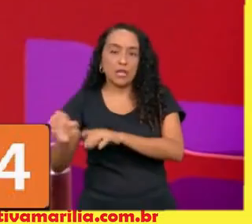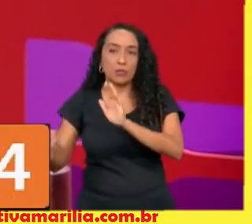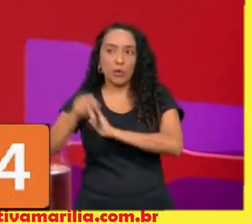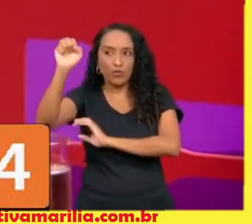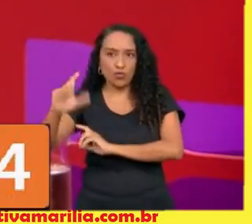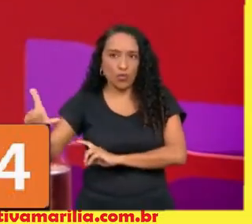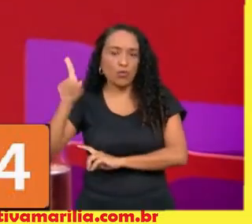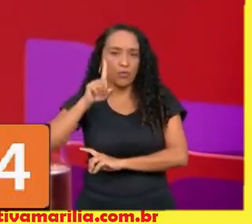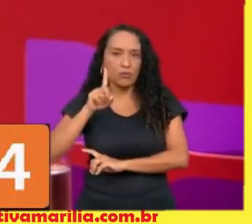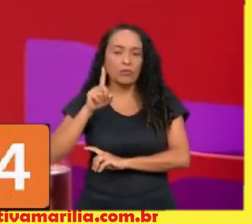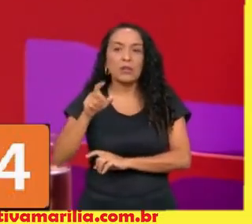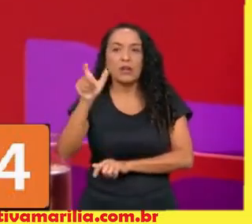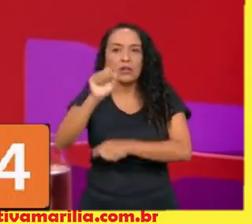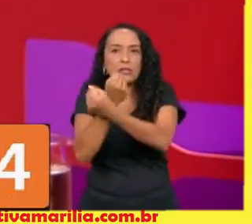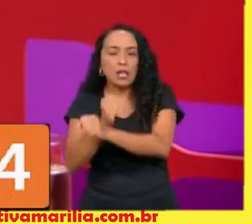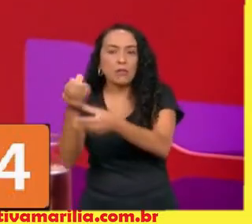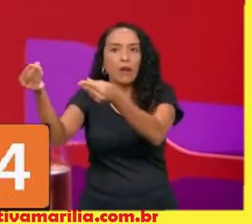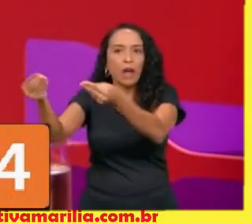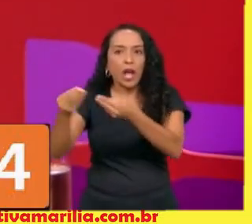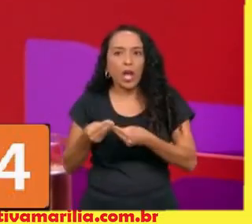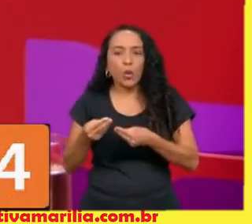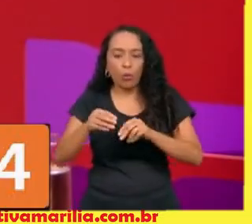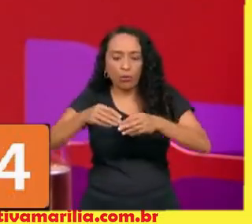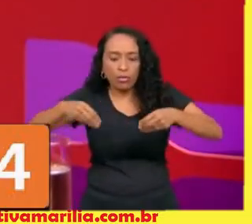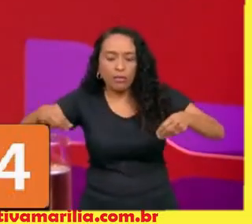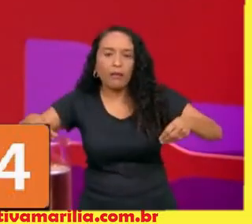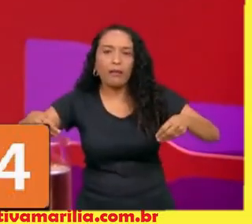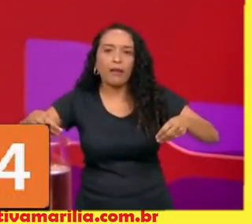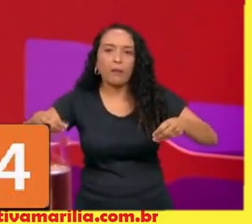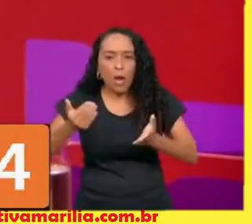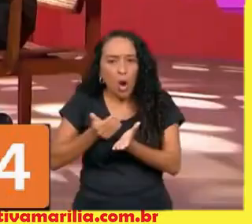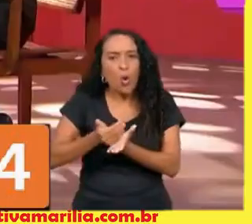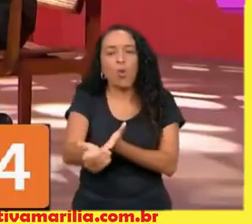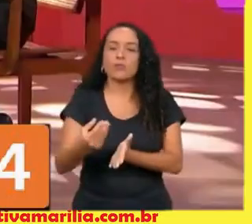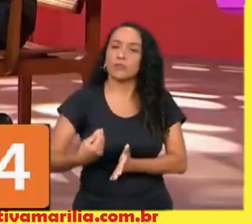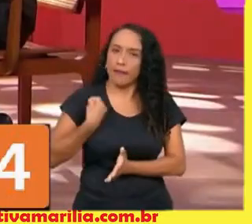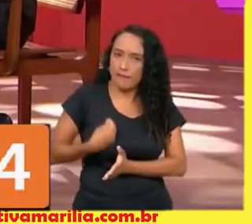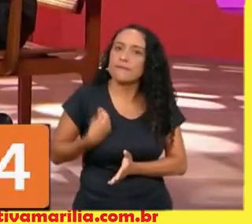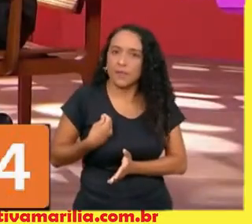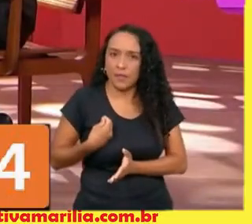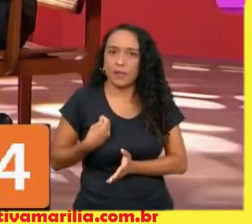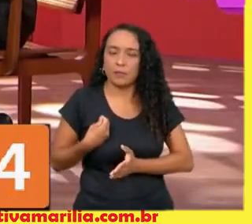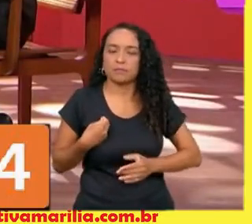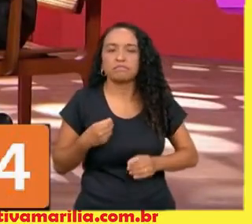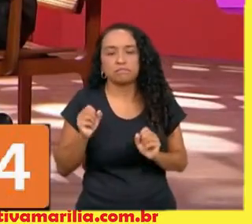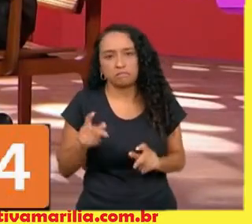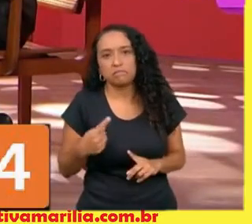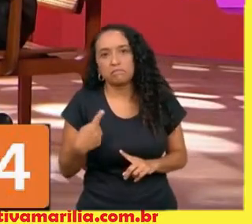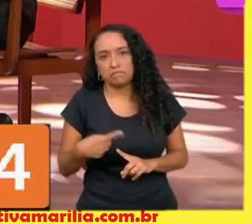ganhavam um pedaço de terra e um animal de tração para começar a sua vida, né?